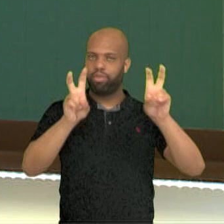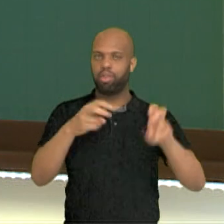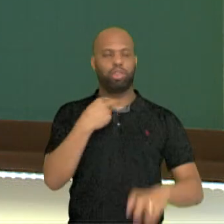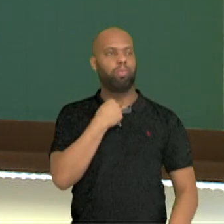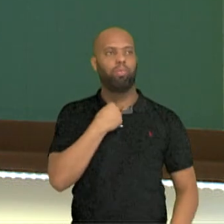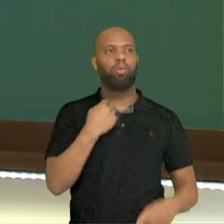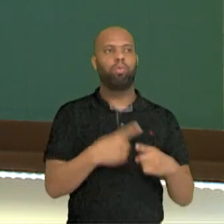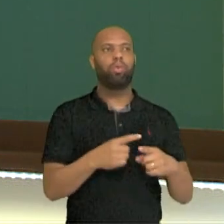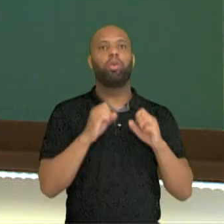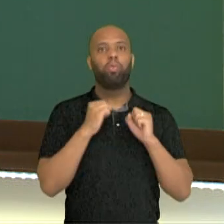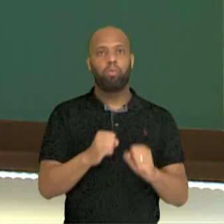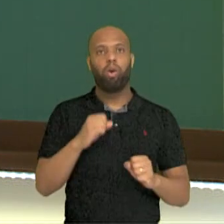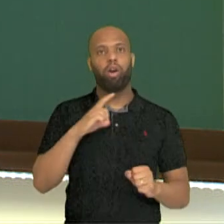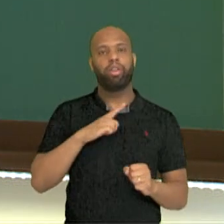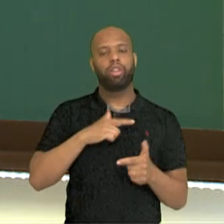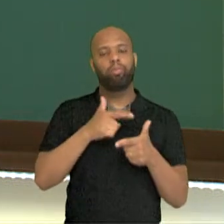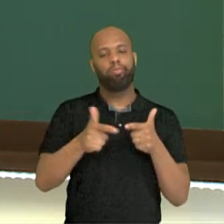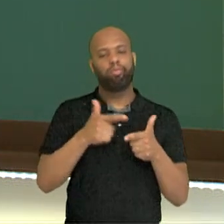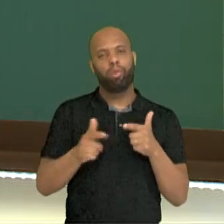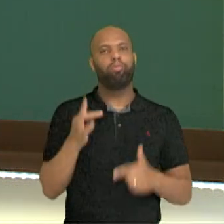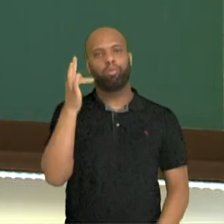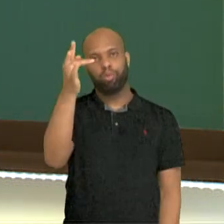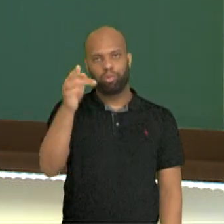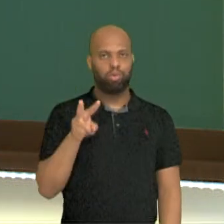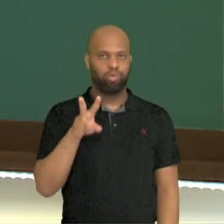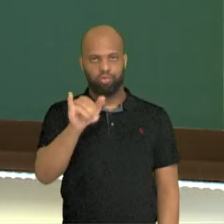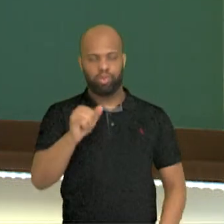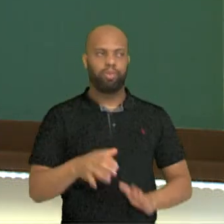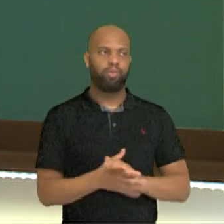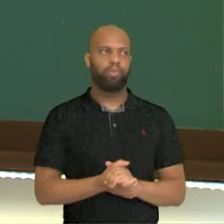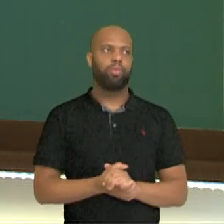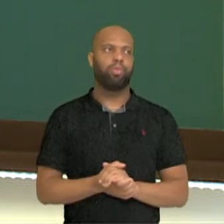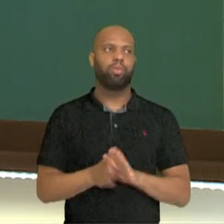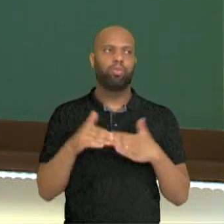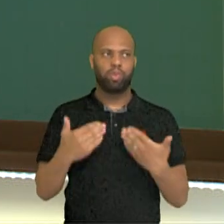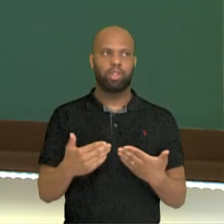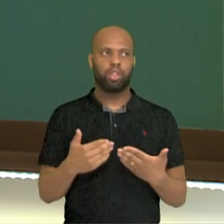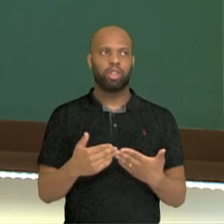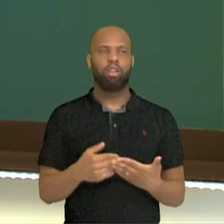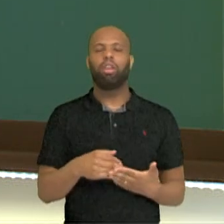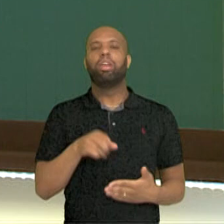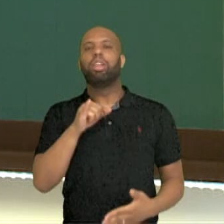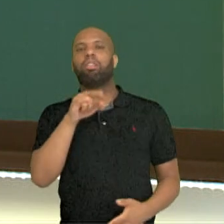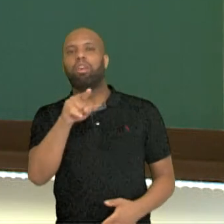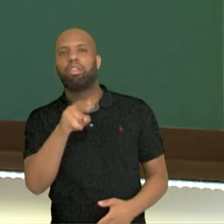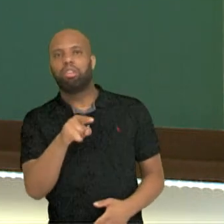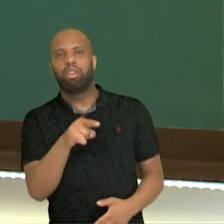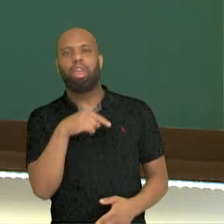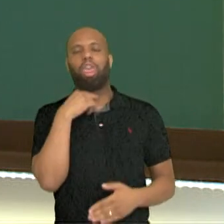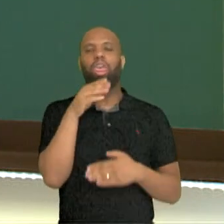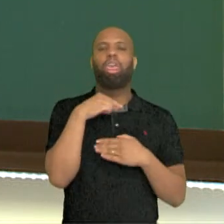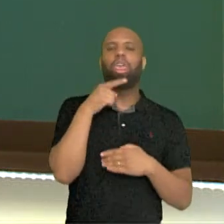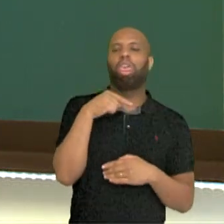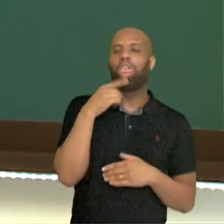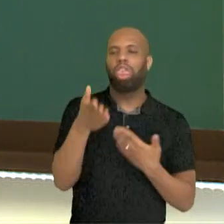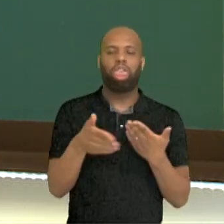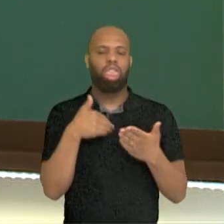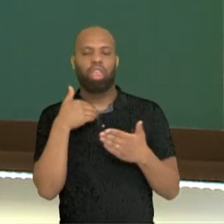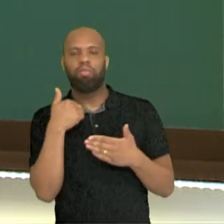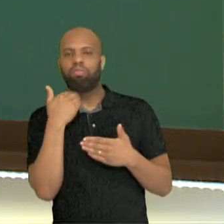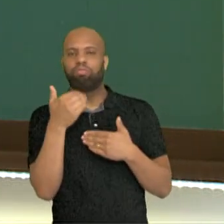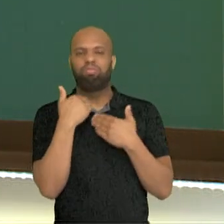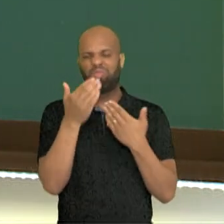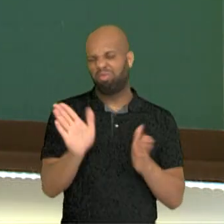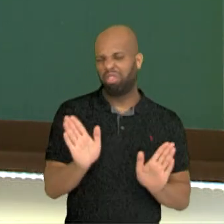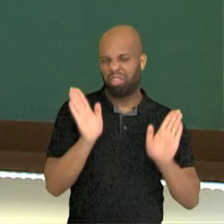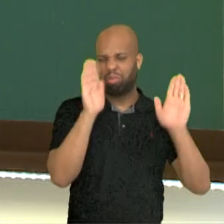realmente pode ter complicações futuras. Ou seja, não respeitar o que é, né, dito lá